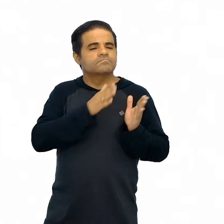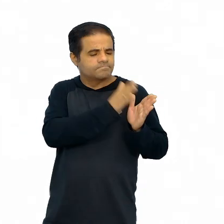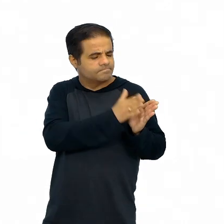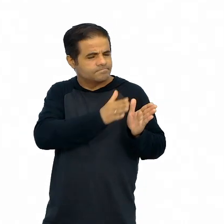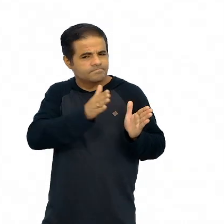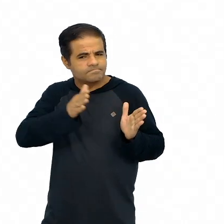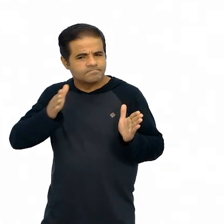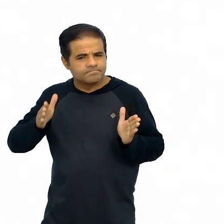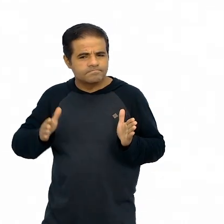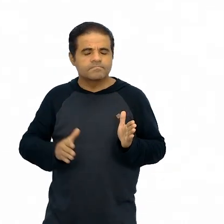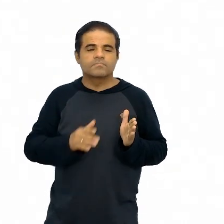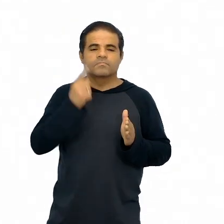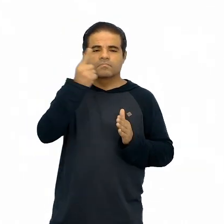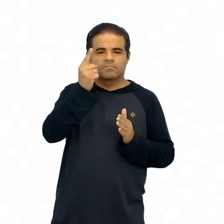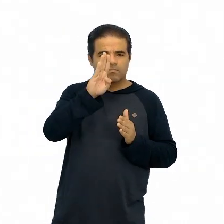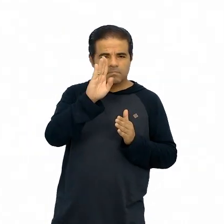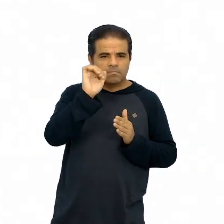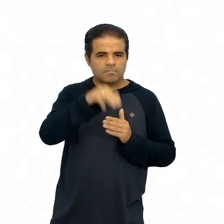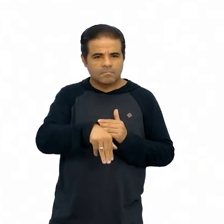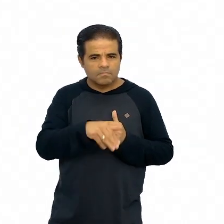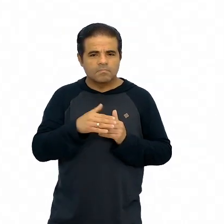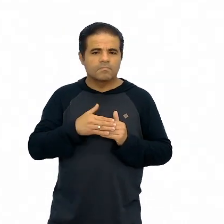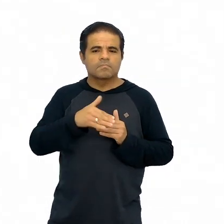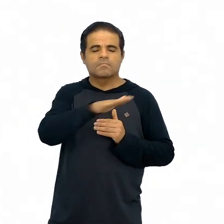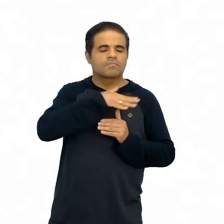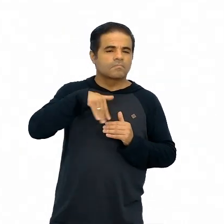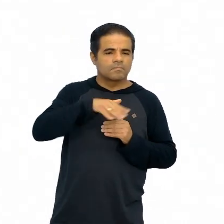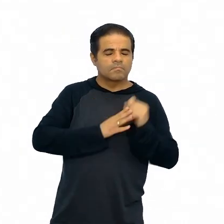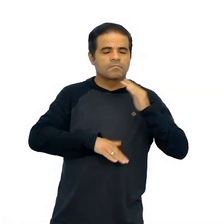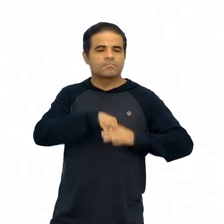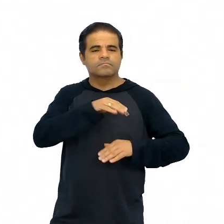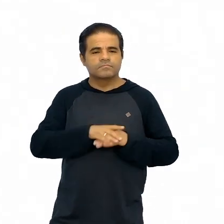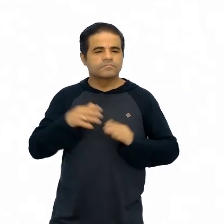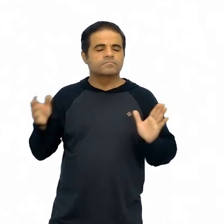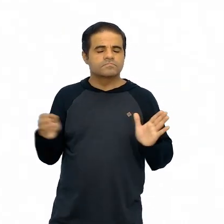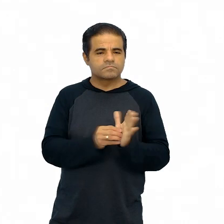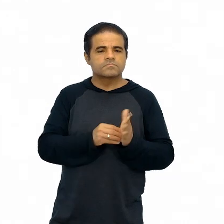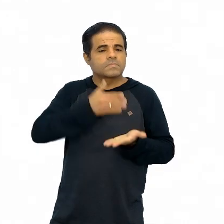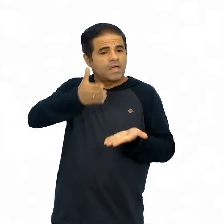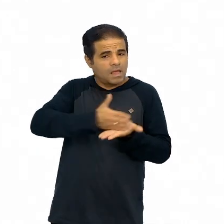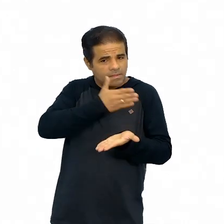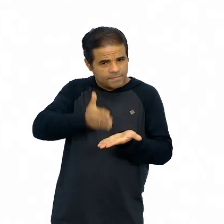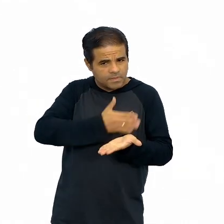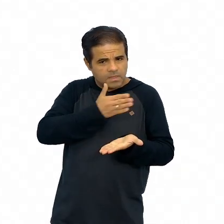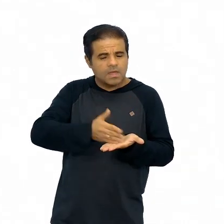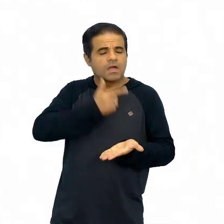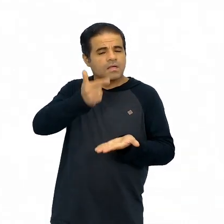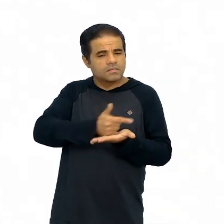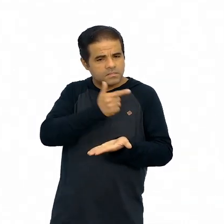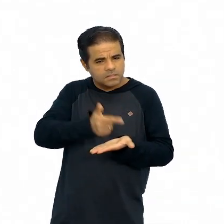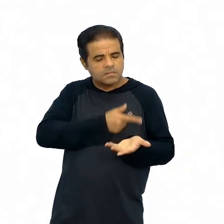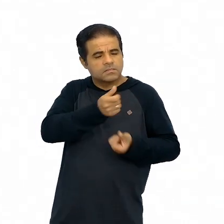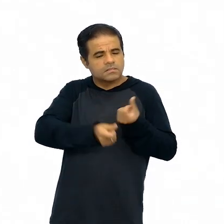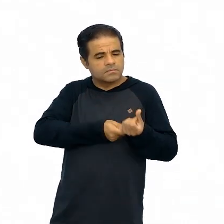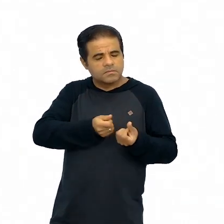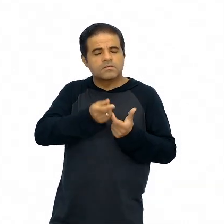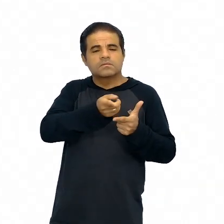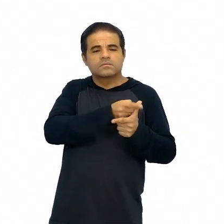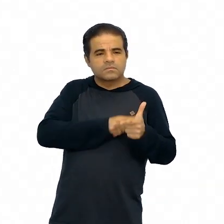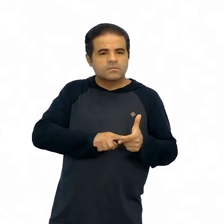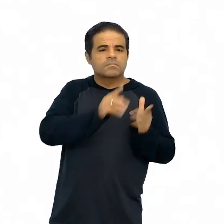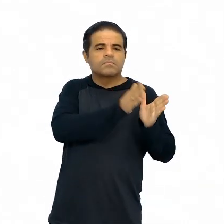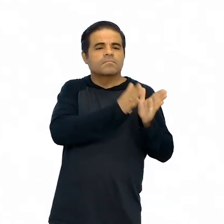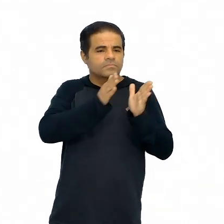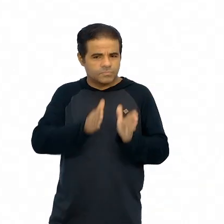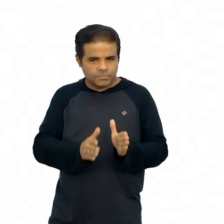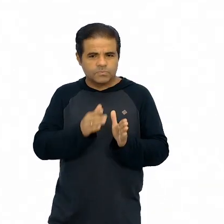do segundo bimestre. Esse ano está diferente do ano passado. O caderno é semestral, dividido em parte 1 e